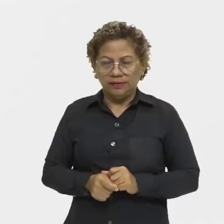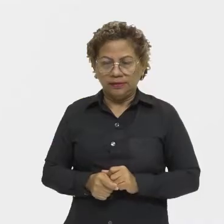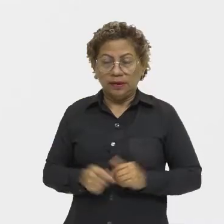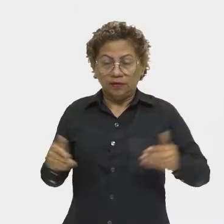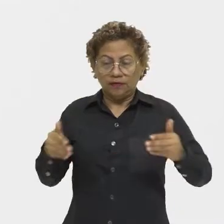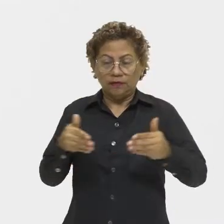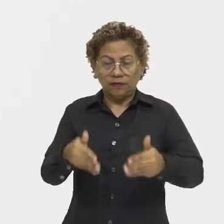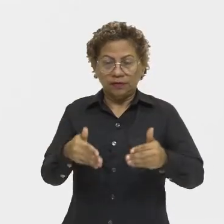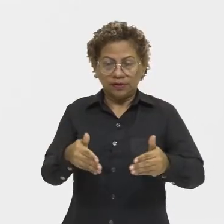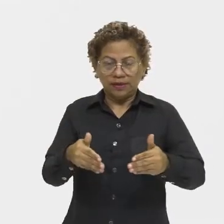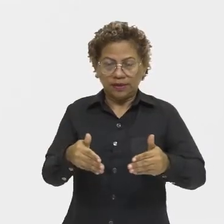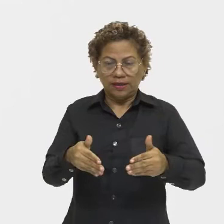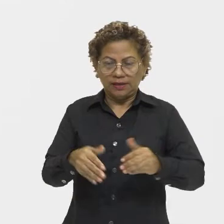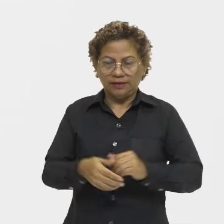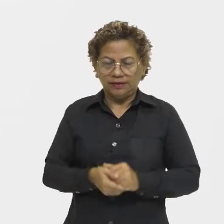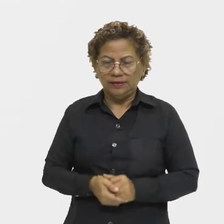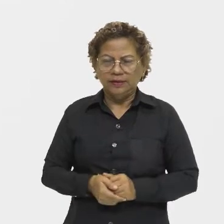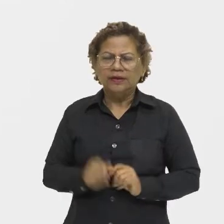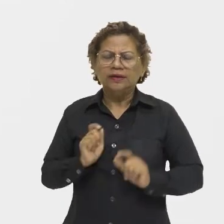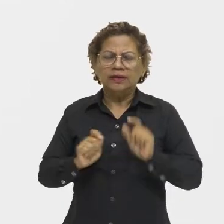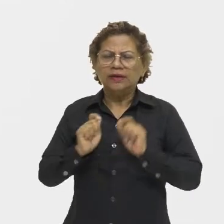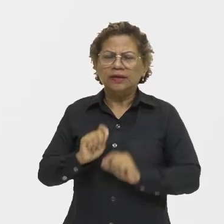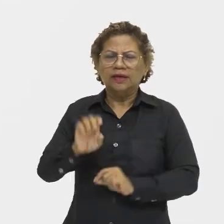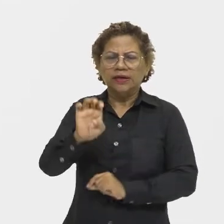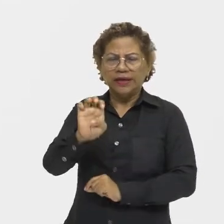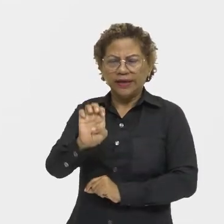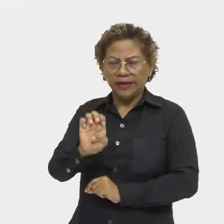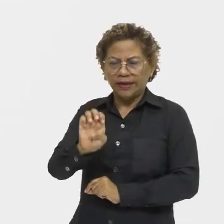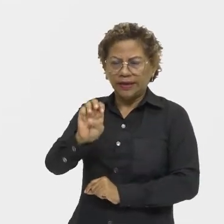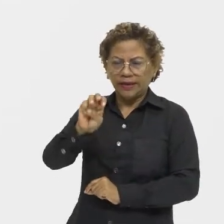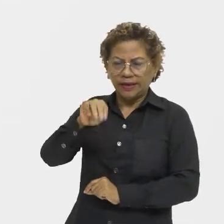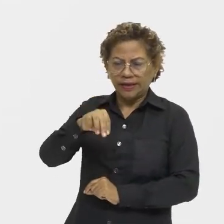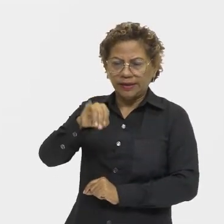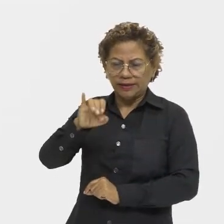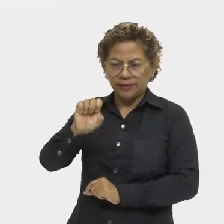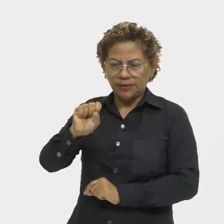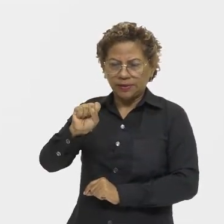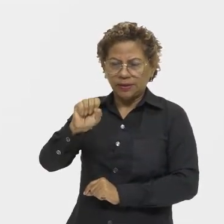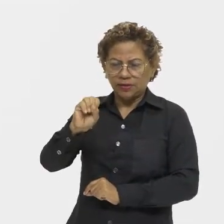Né? E quem é o emissor na